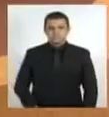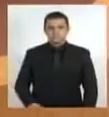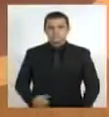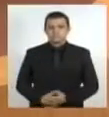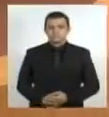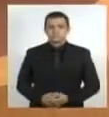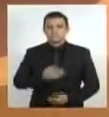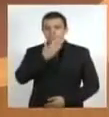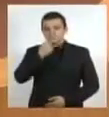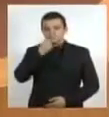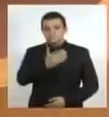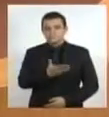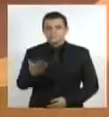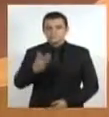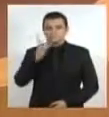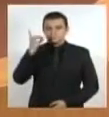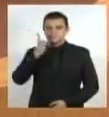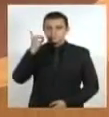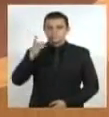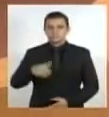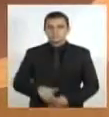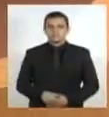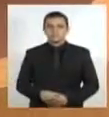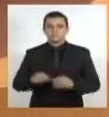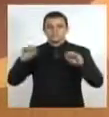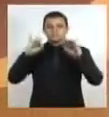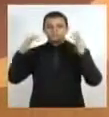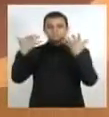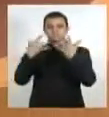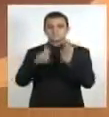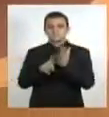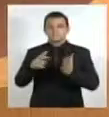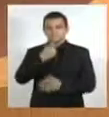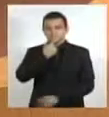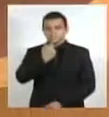senhoras e senhores deputados, galeria, imprensa.